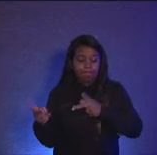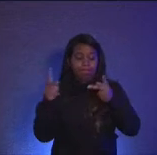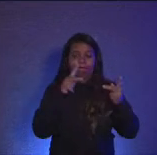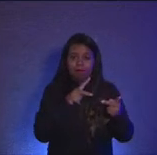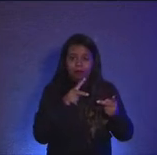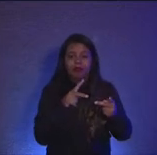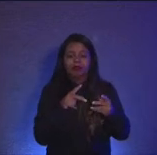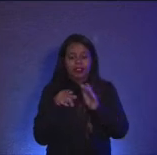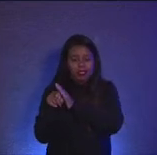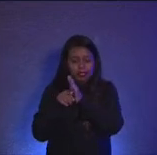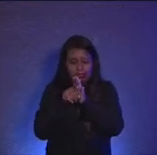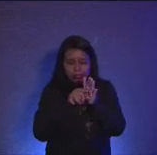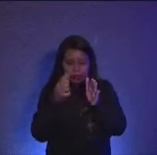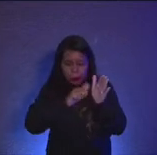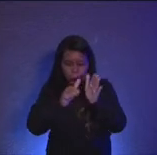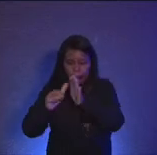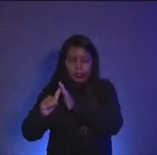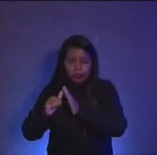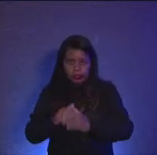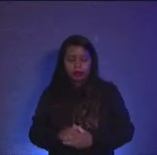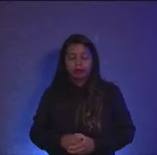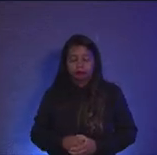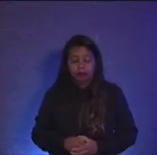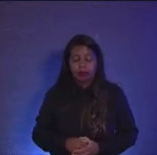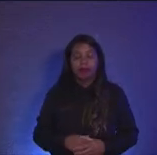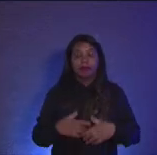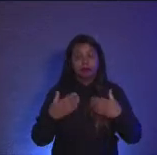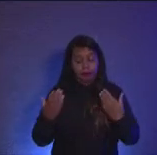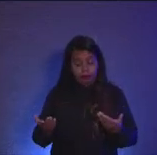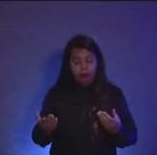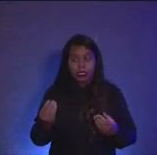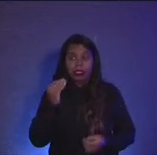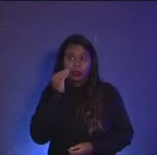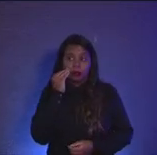ano. Mas acho que talvez mais legal é que essa possibilidade de...